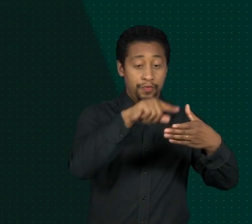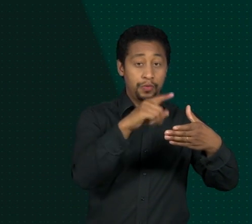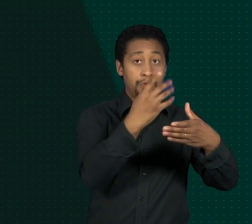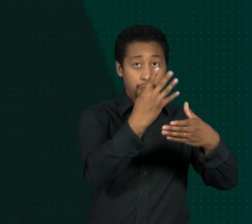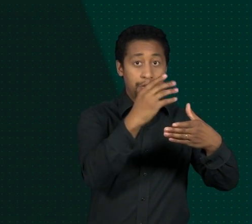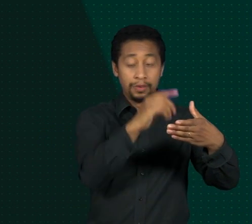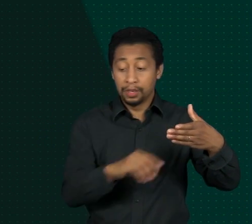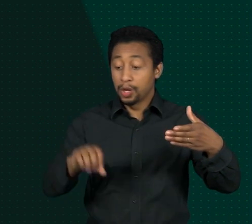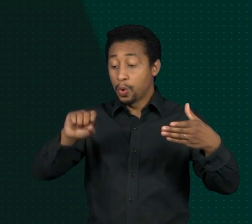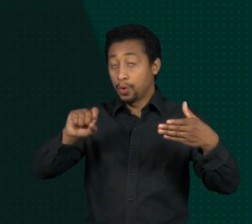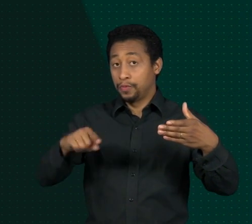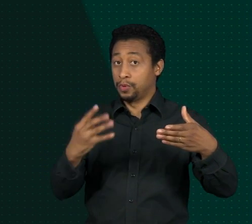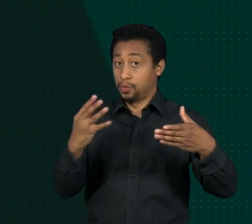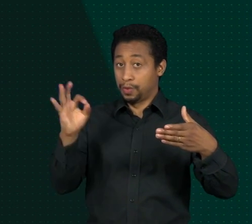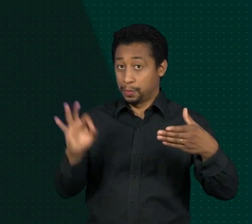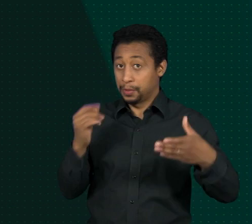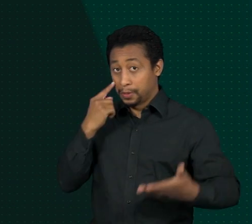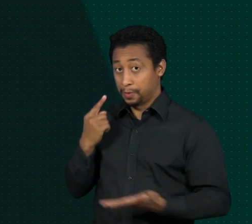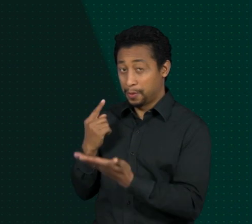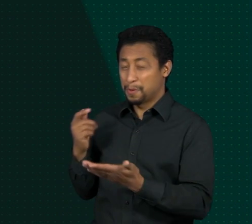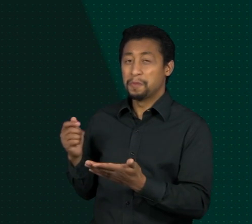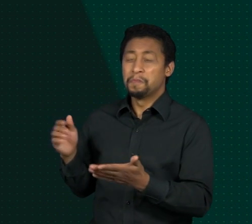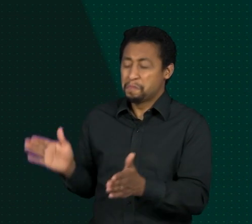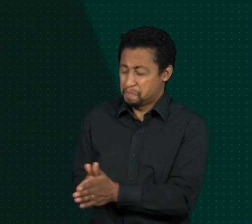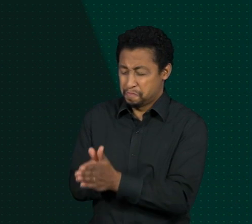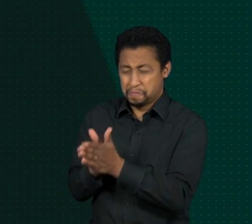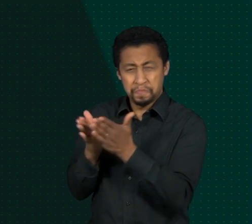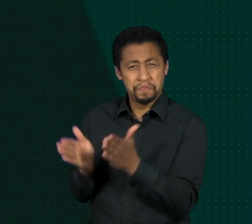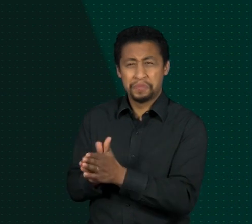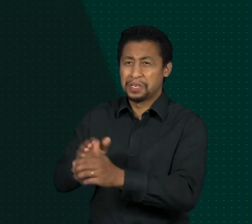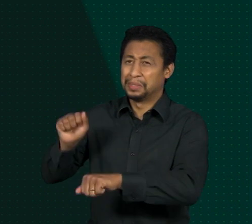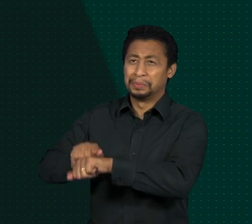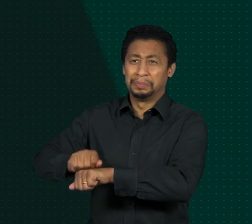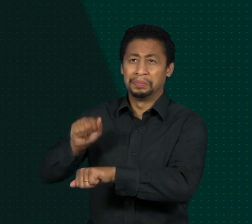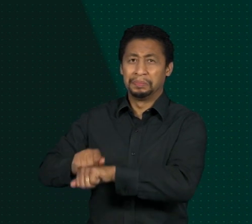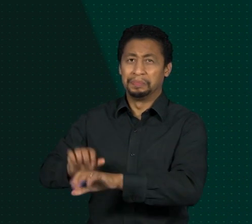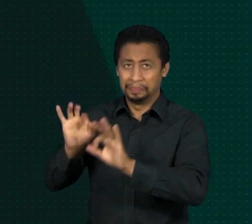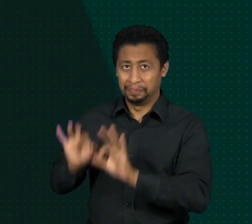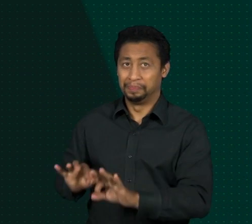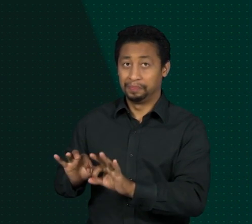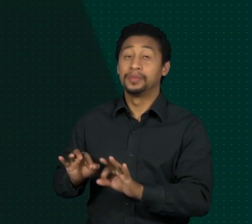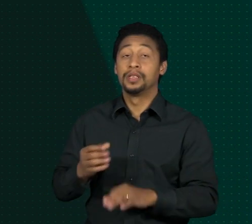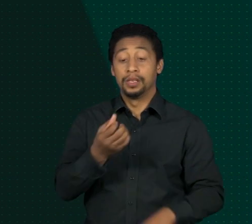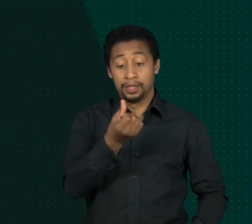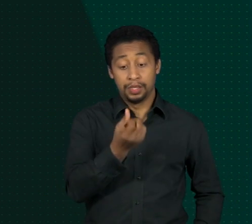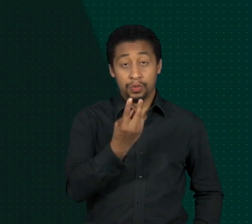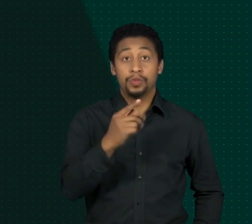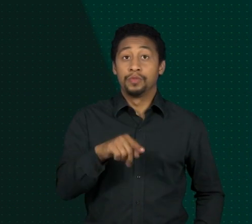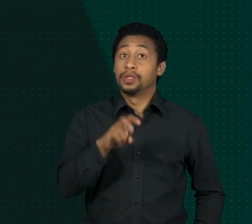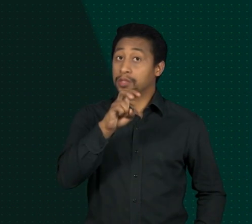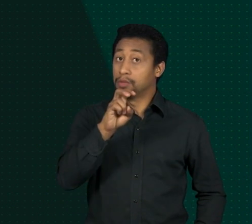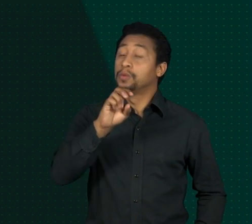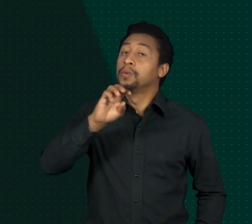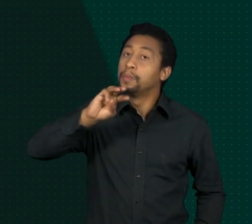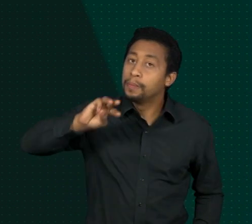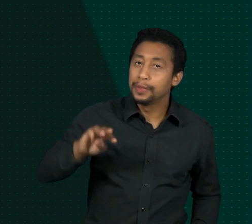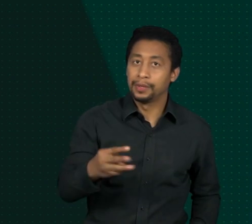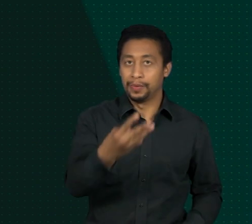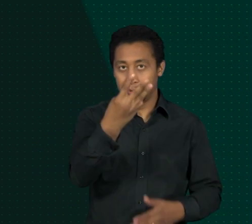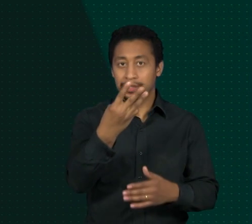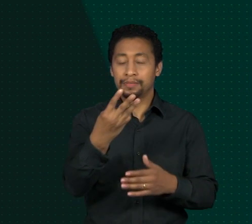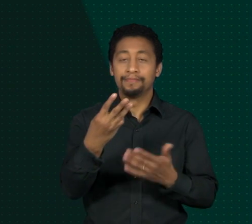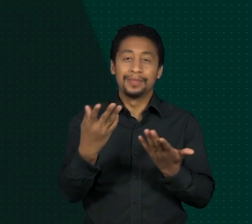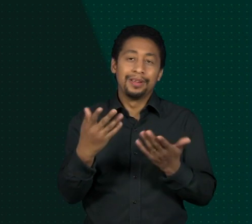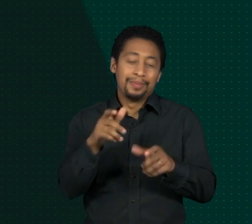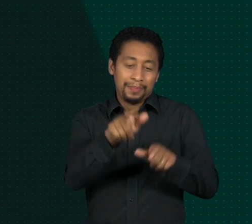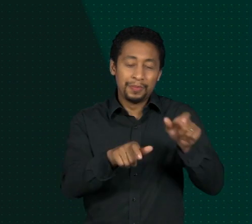dos cidadãos vivem na extrema pobreza. Destes 62,5 milhões de brasileiros, a proporção de negros